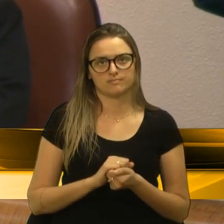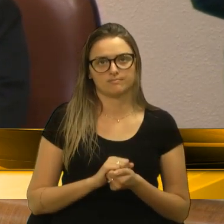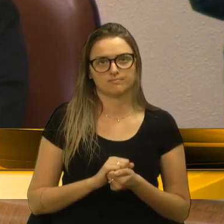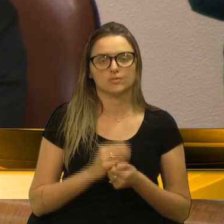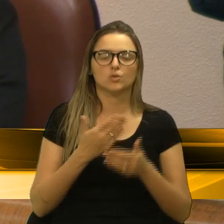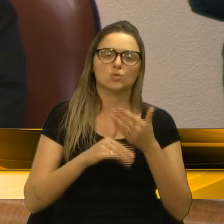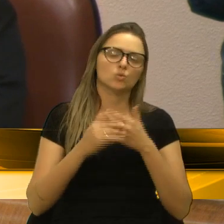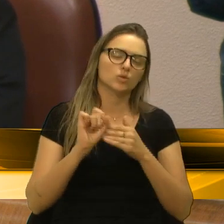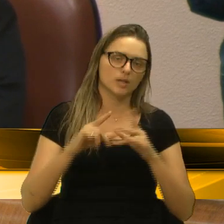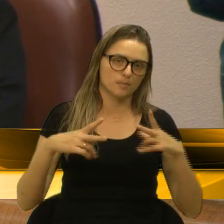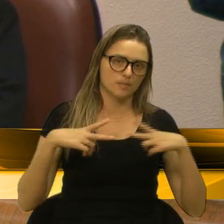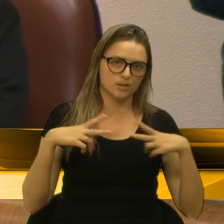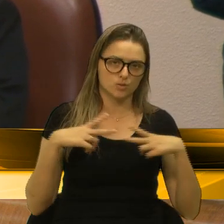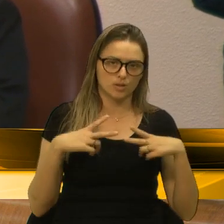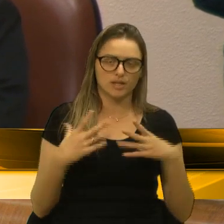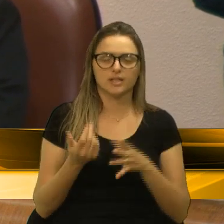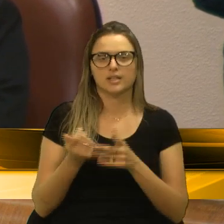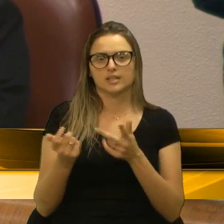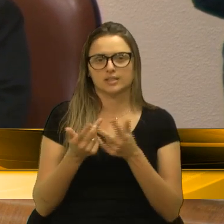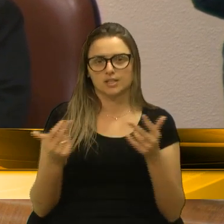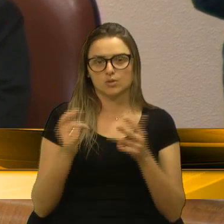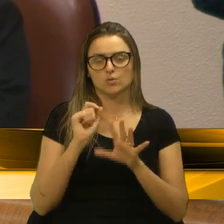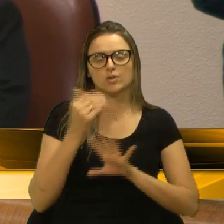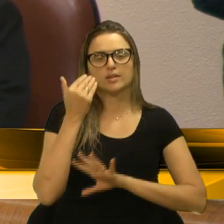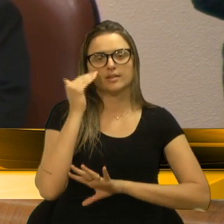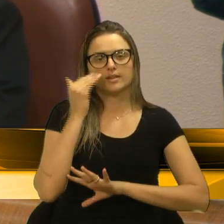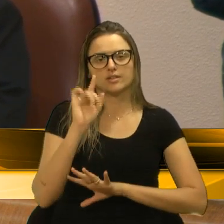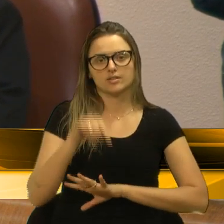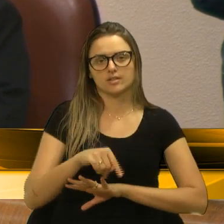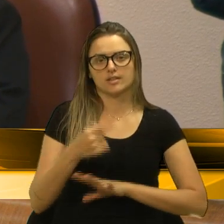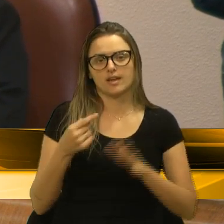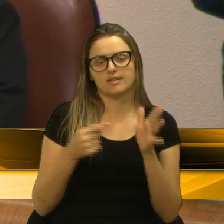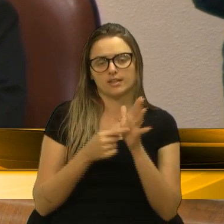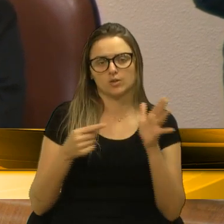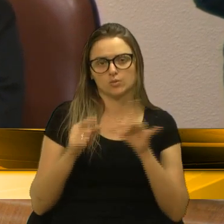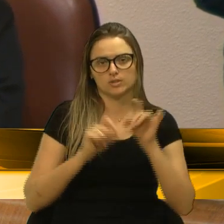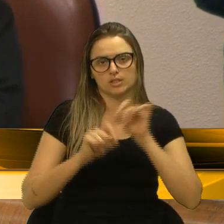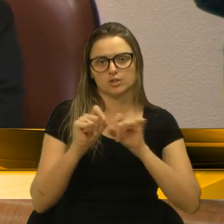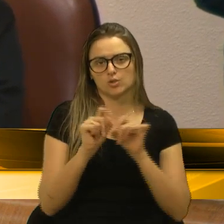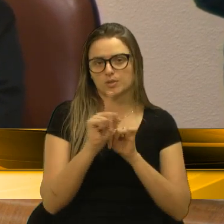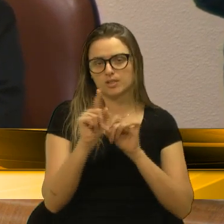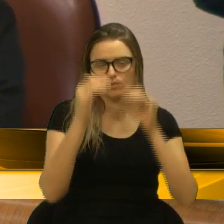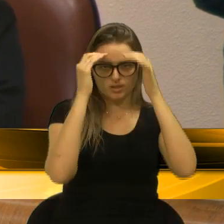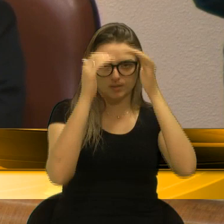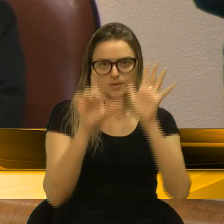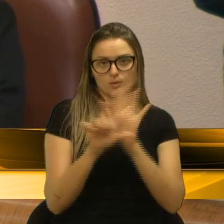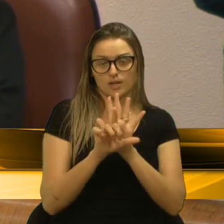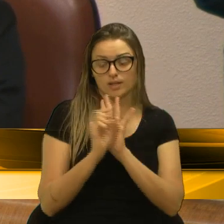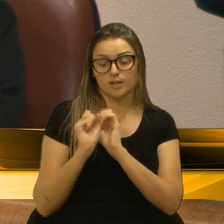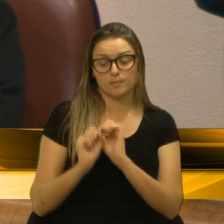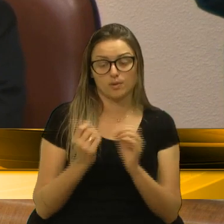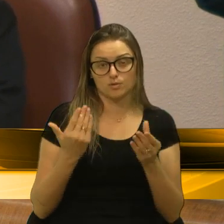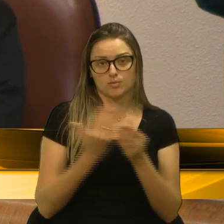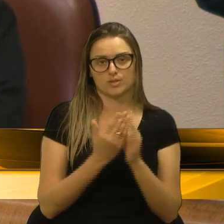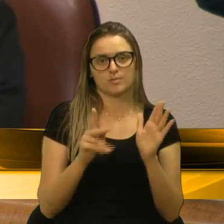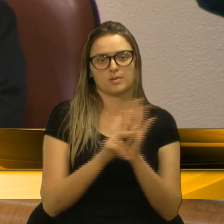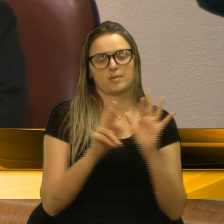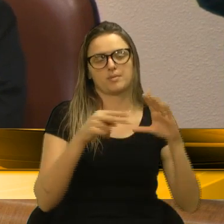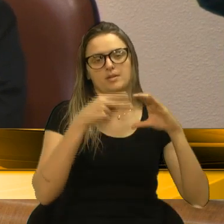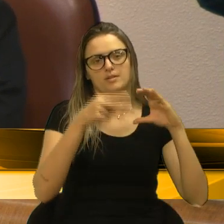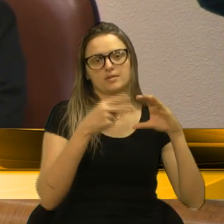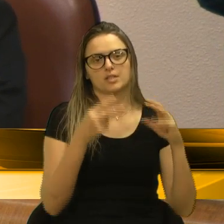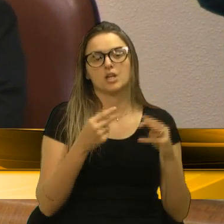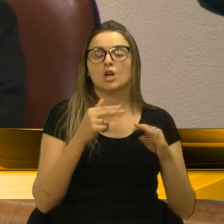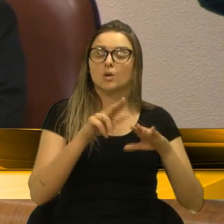individuada naquilo que se compreende que seriam infrações político-administrativas passíveis de julgamento pela Câmara de Vereadores. Por